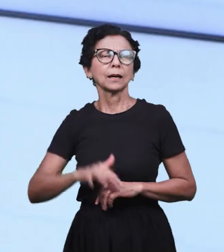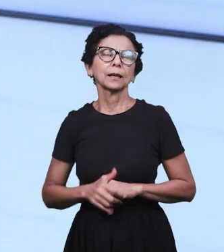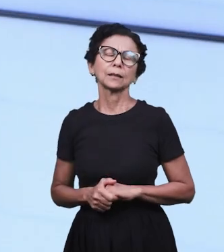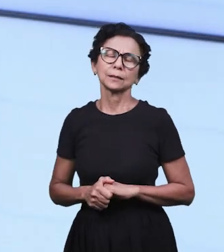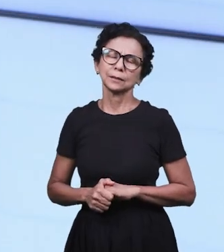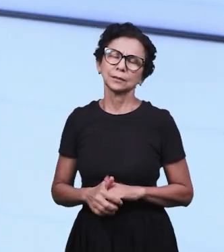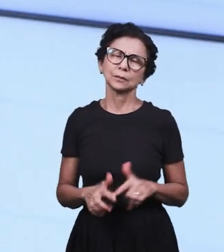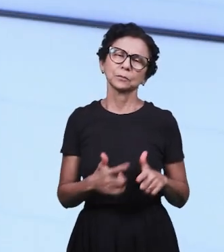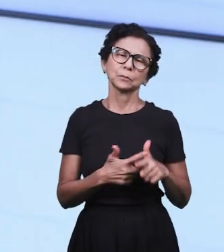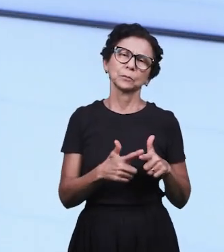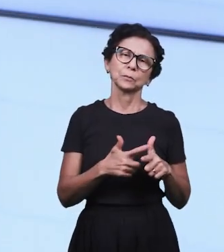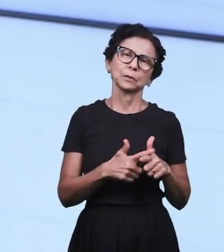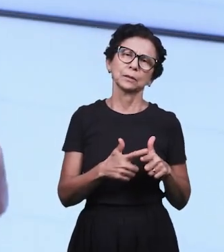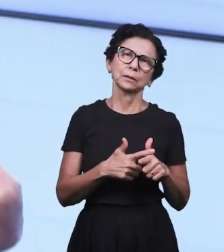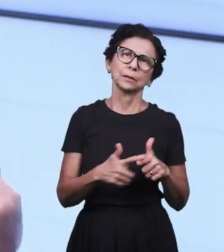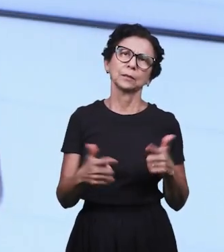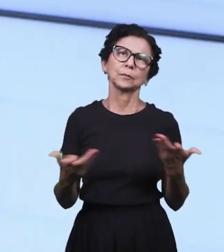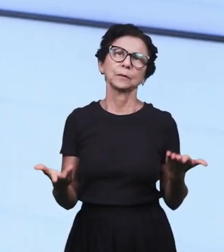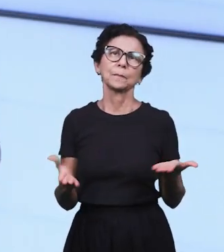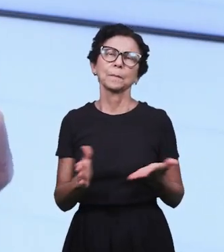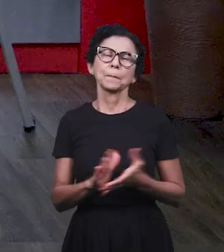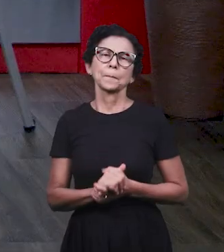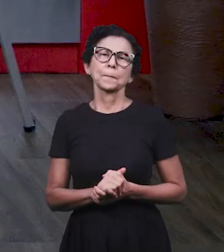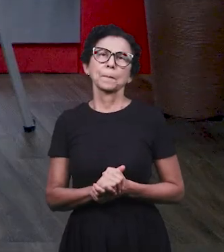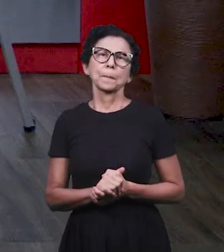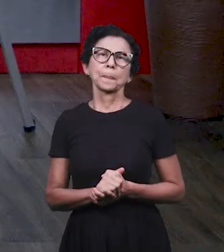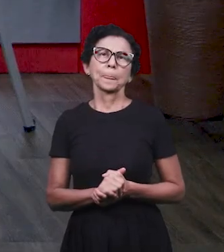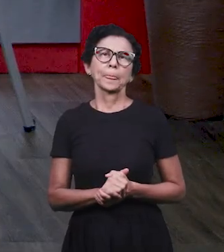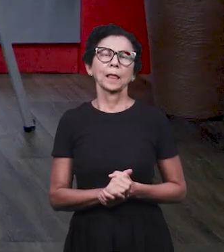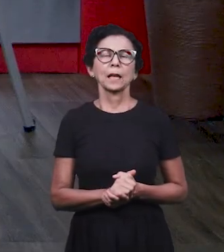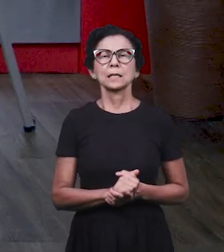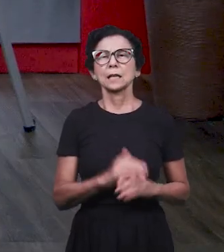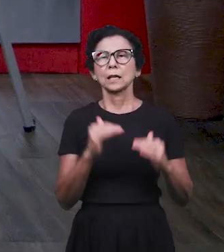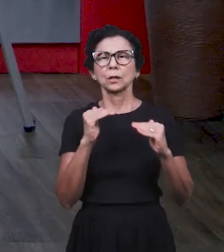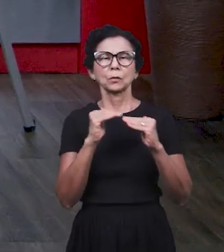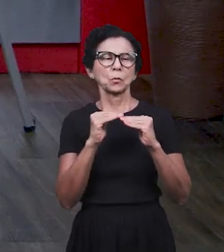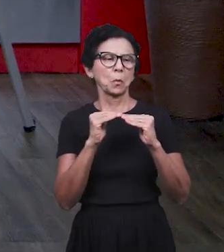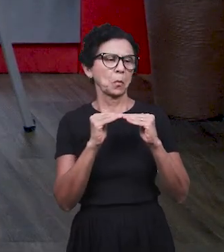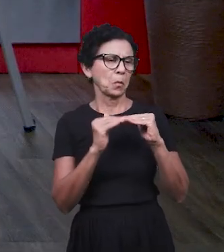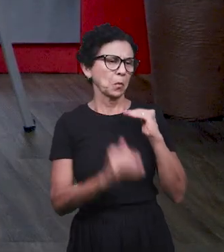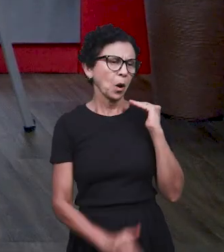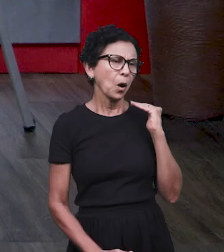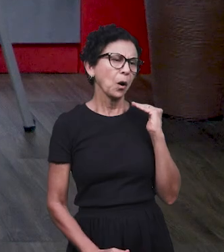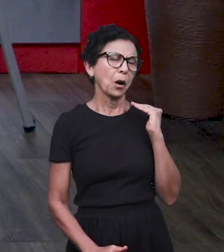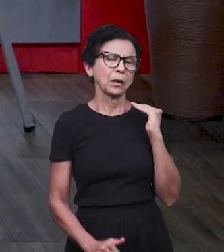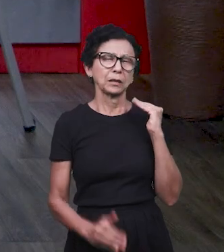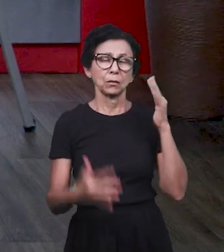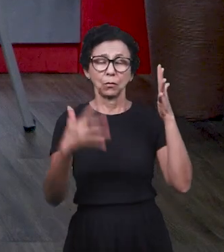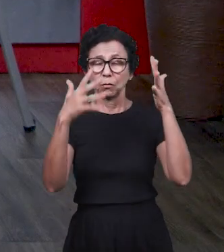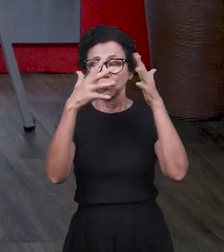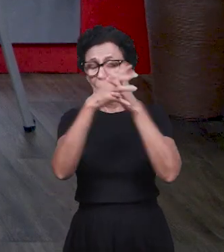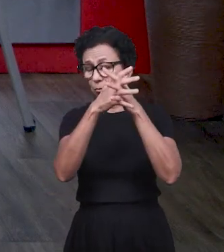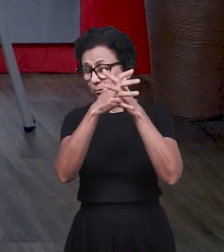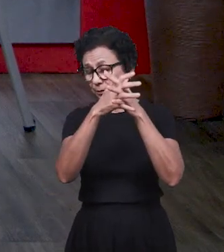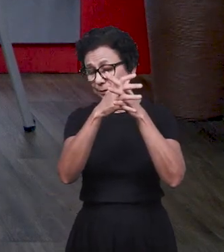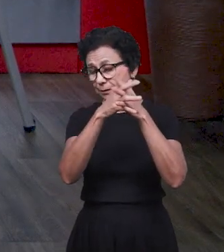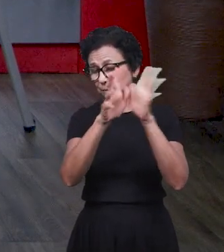demandas, né, que são muitas vezes frutos da discordância, enfim, né, aquelas coisas que...